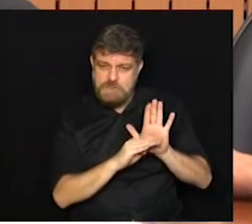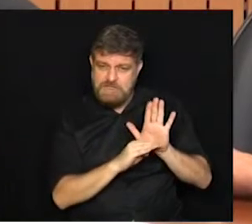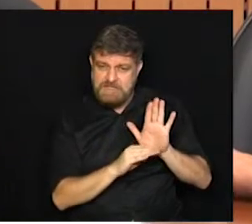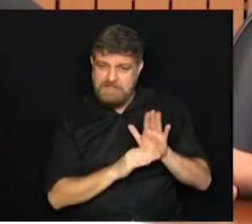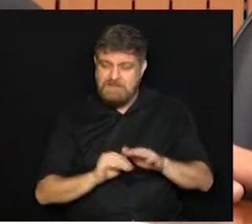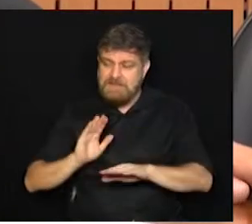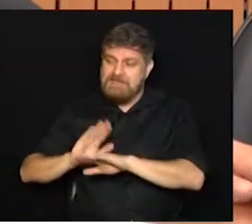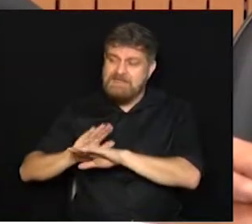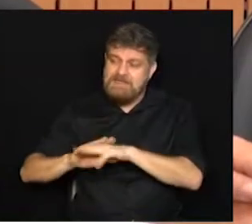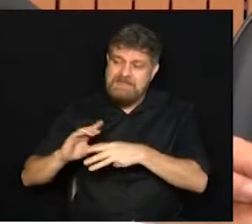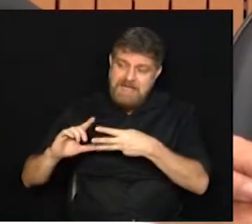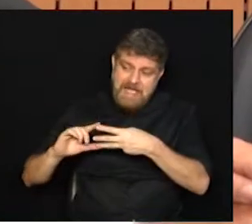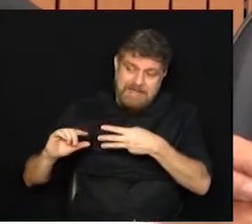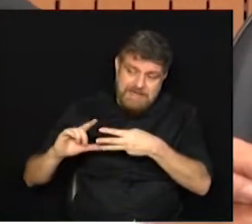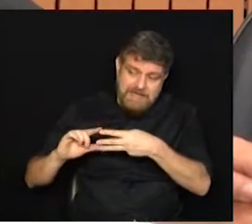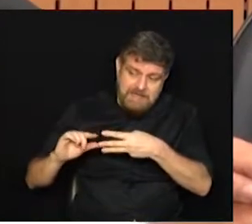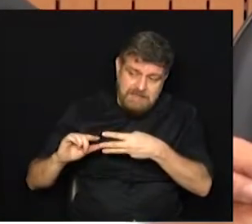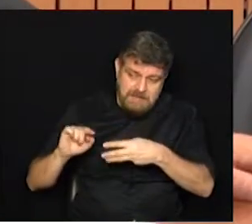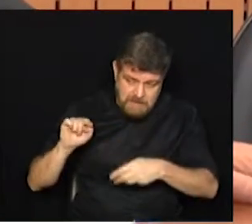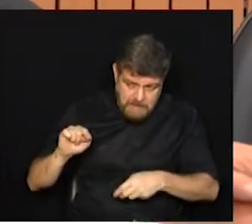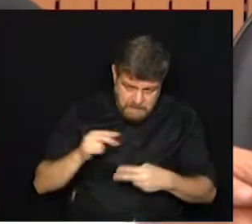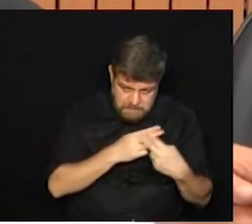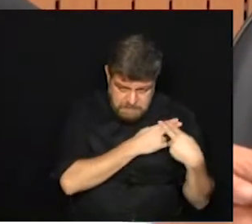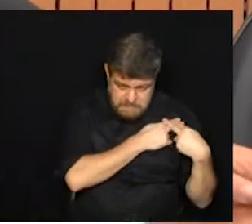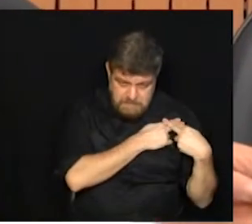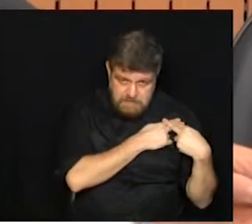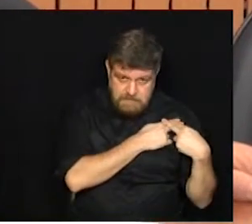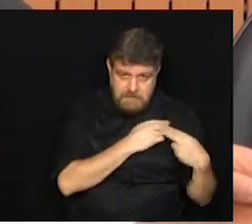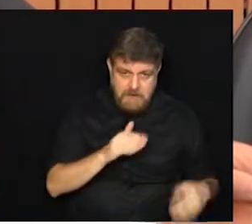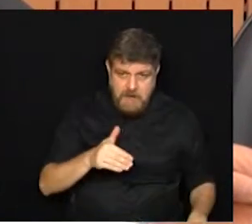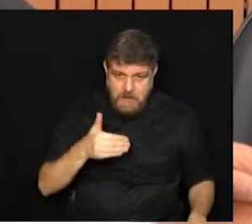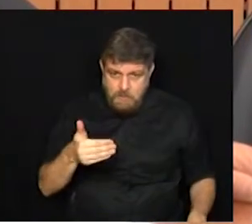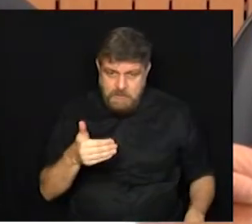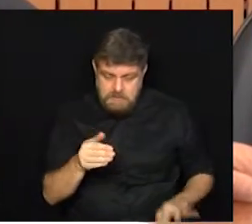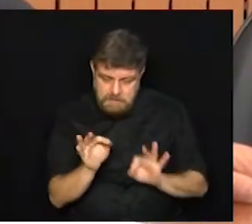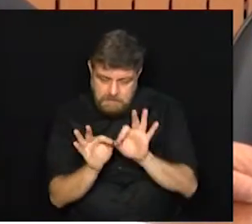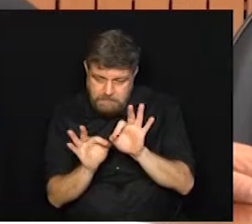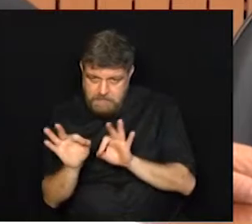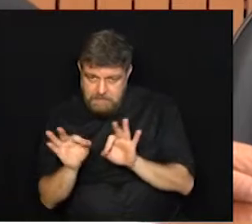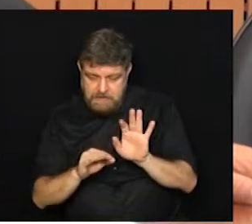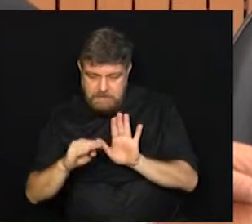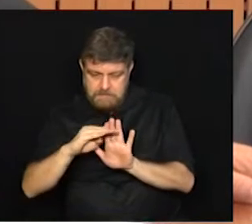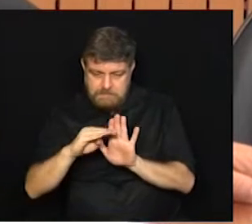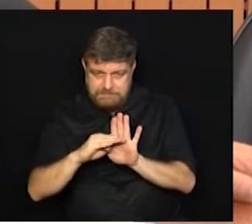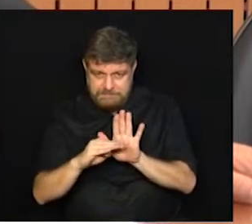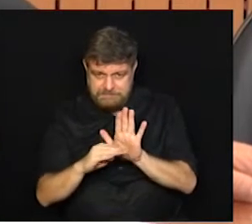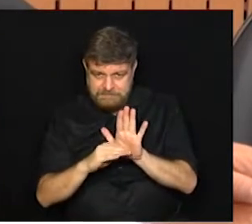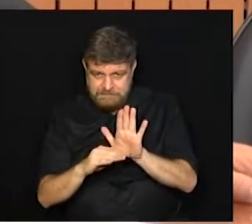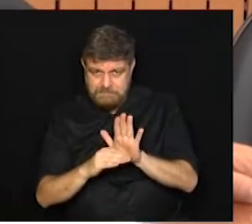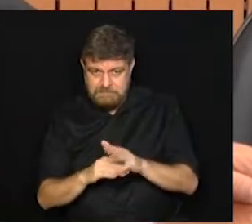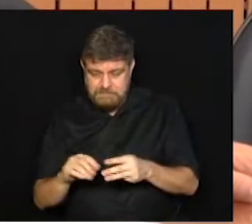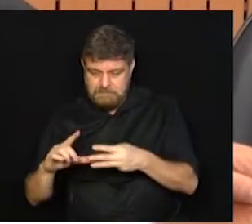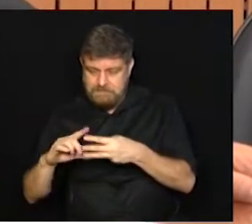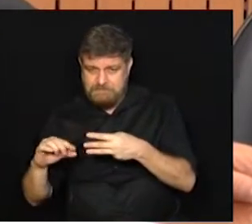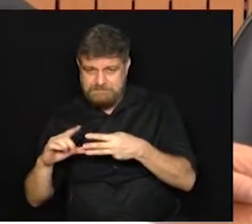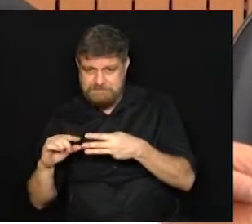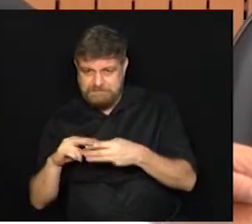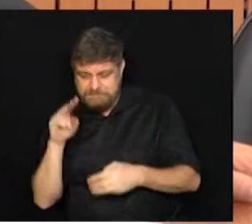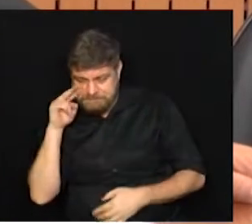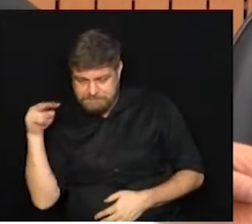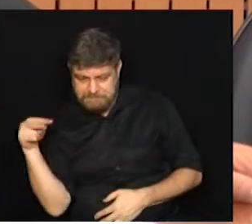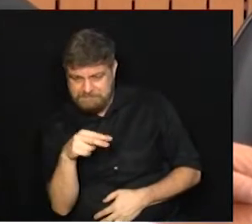pela INDEC? Se quando nesse traçado ele depara com essa